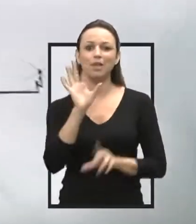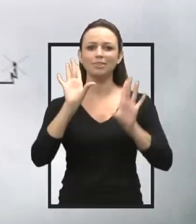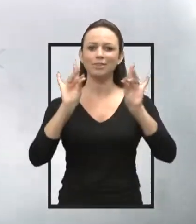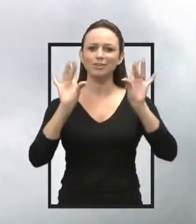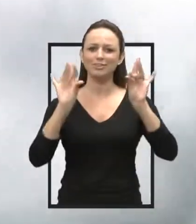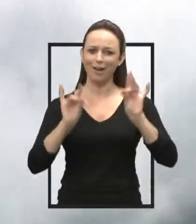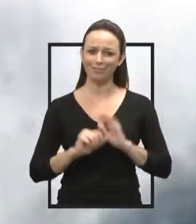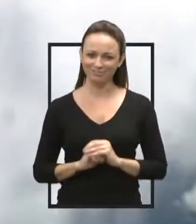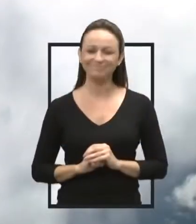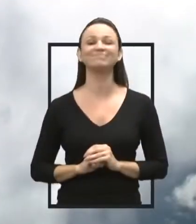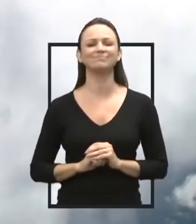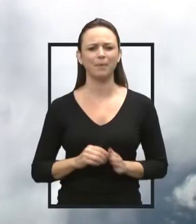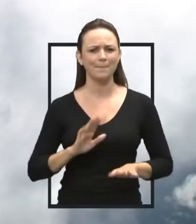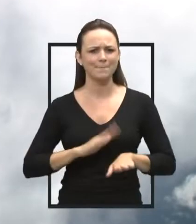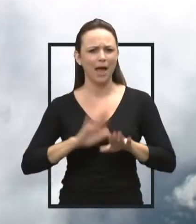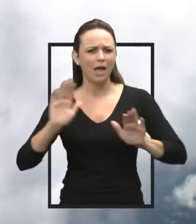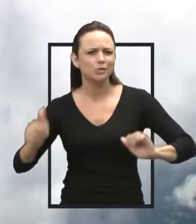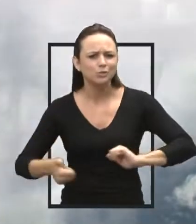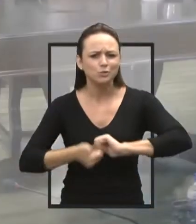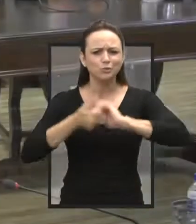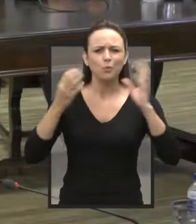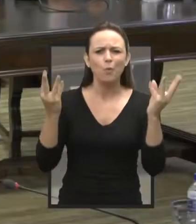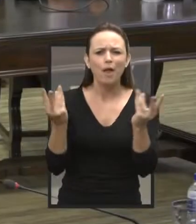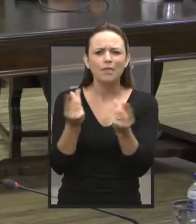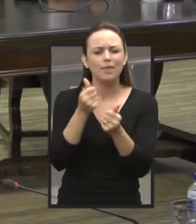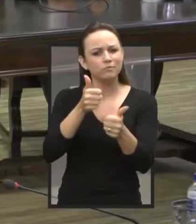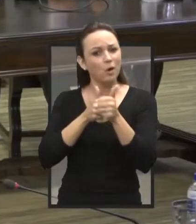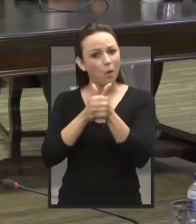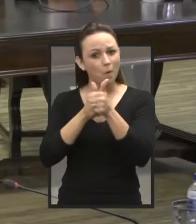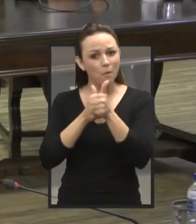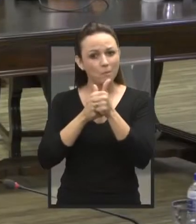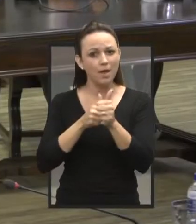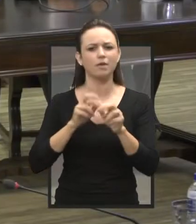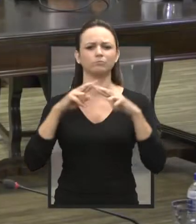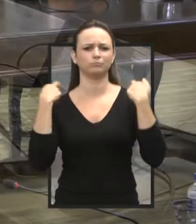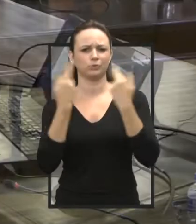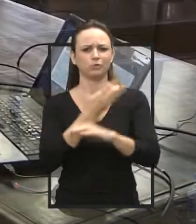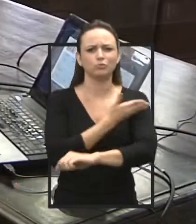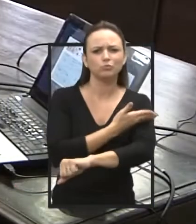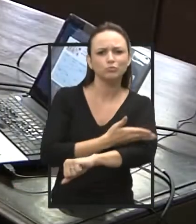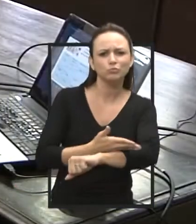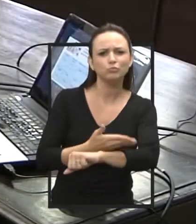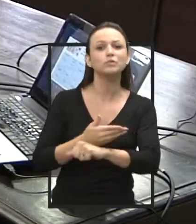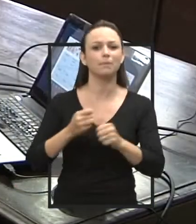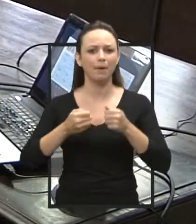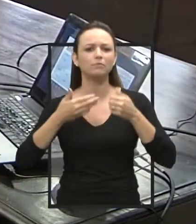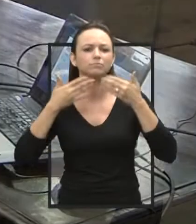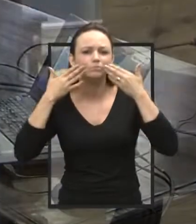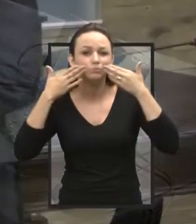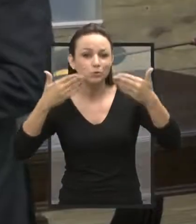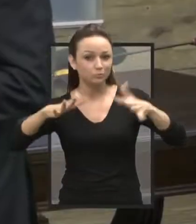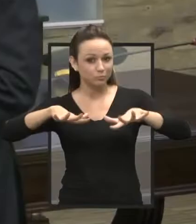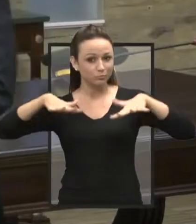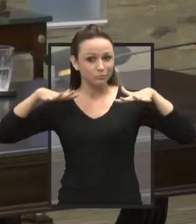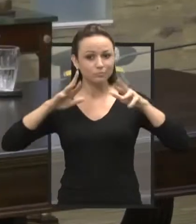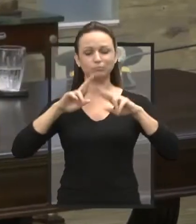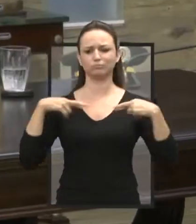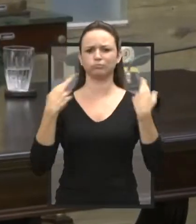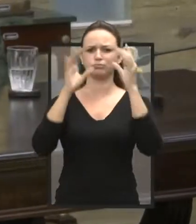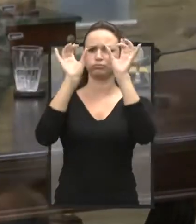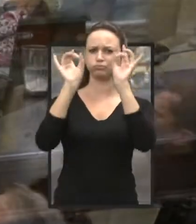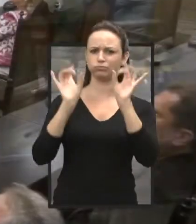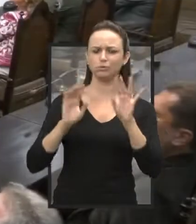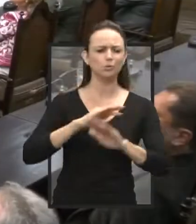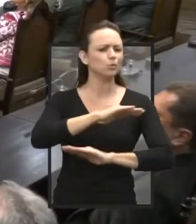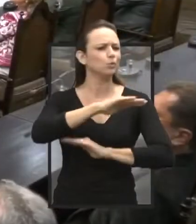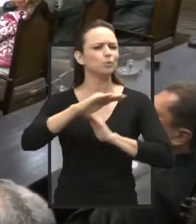digital. É mais qualidade para você acompanhar as sessões ordinárias, audiências públicas, sessões solenes e